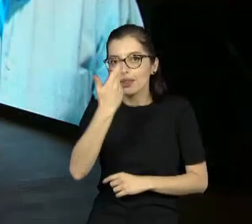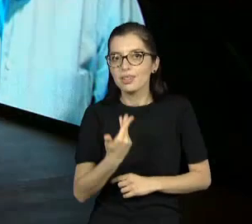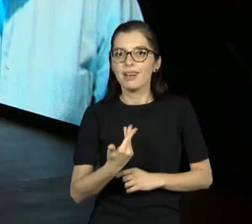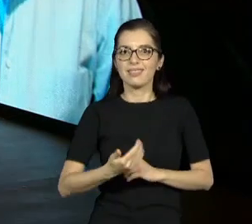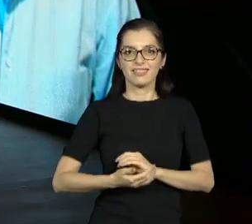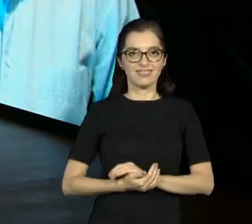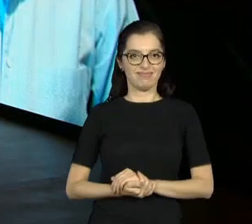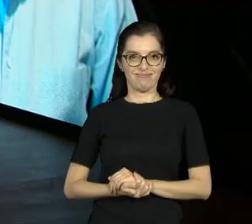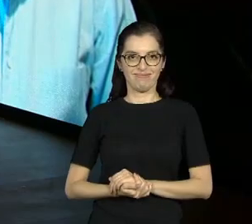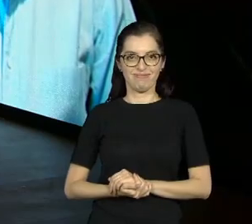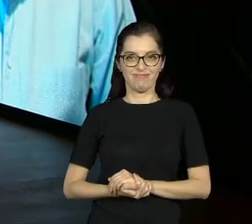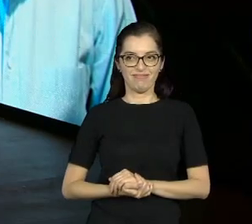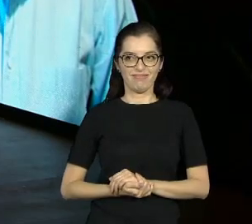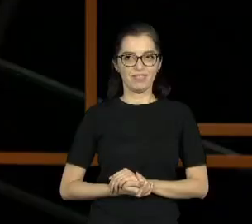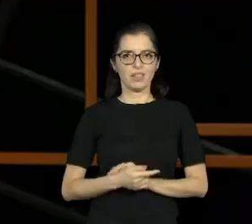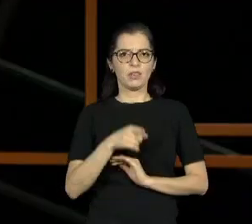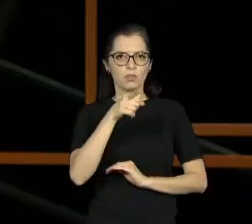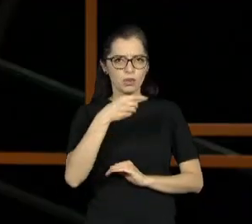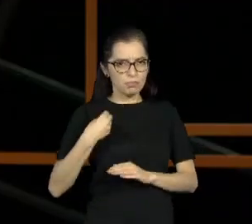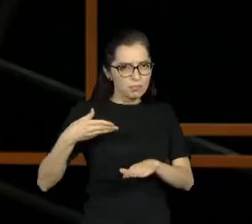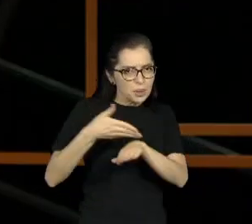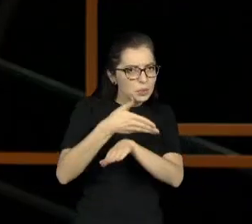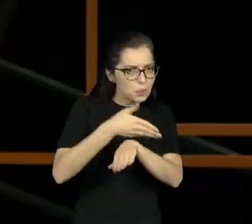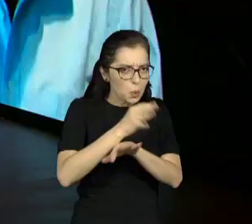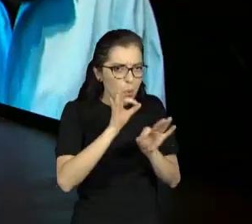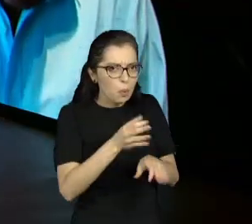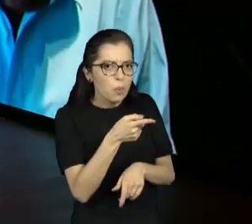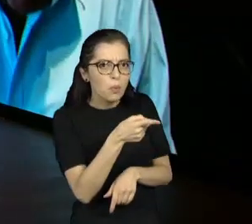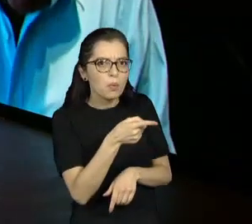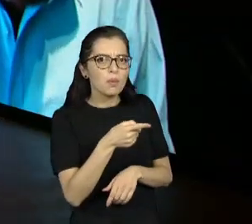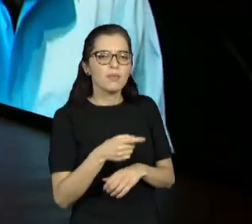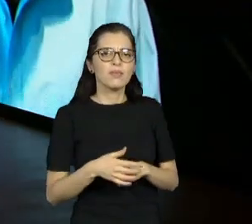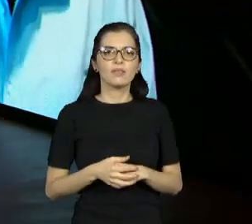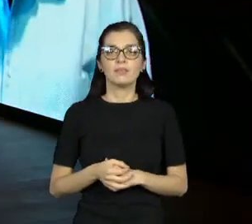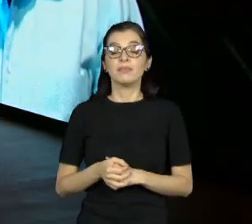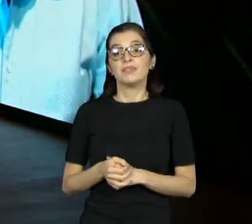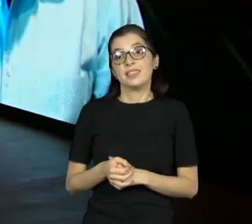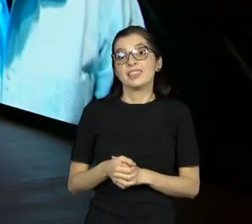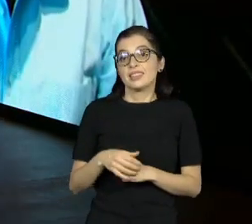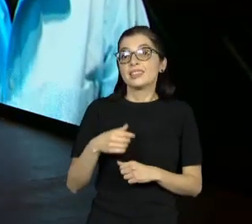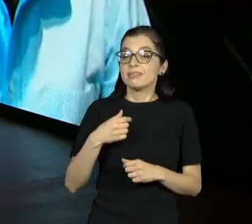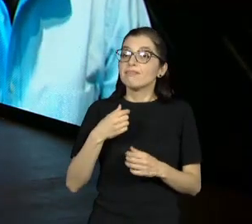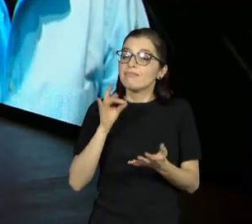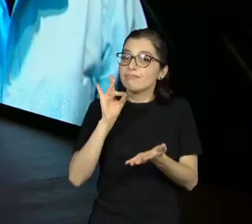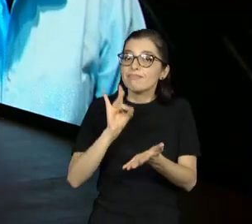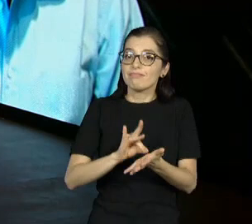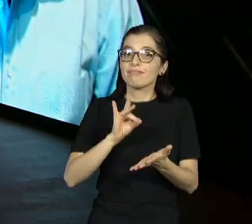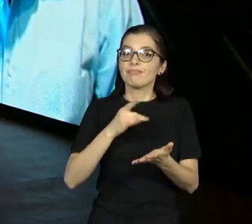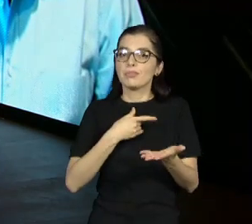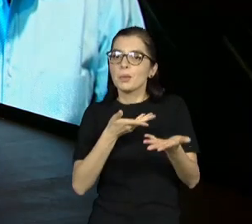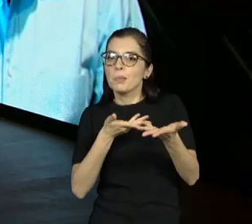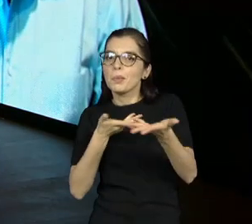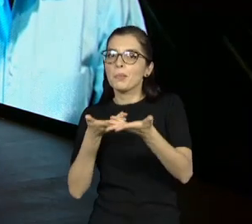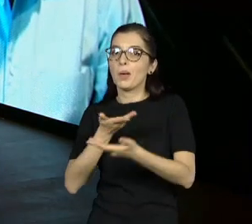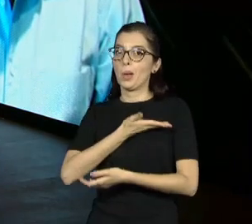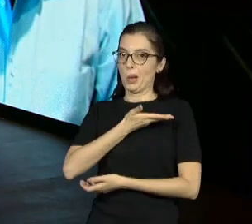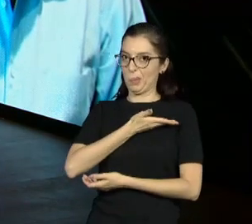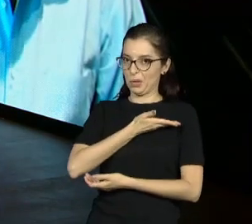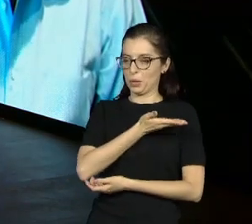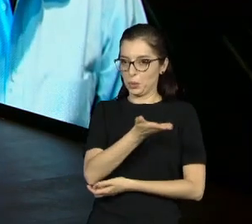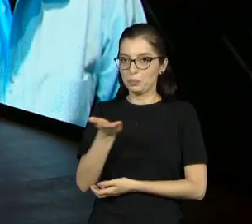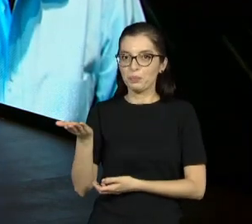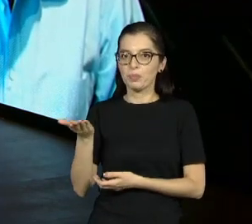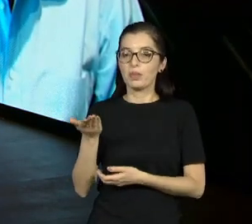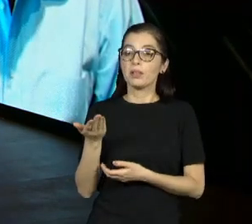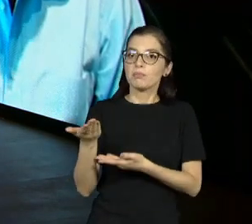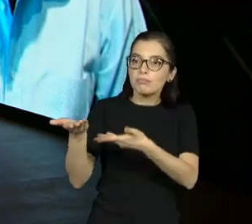Você o conheceu pessoalmente, Maurício? Muito pessoalmente, fomos grandes amigos. Ele vinha para cá,